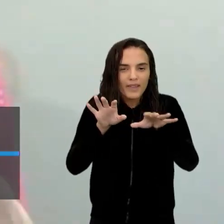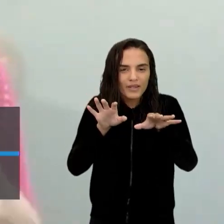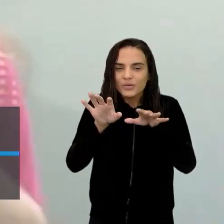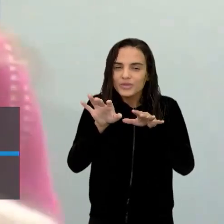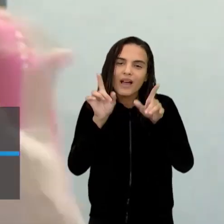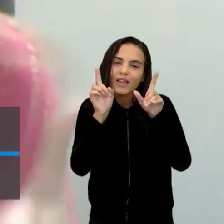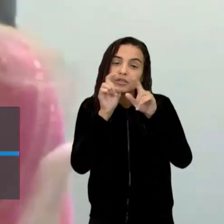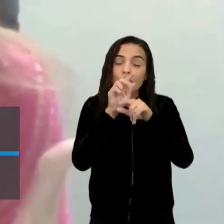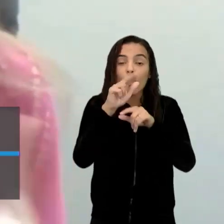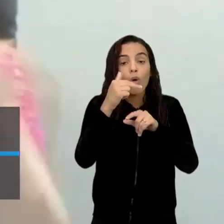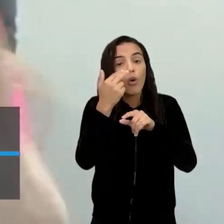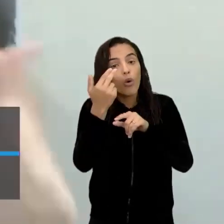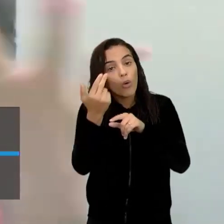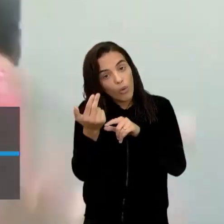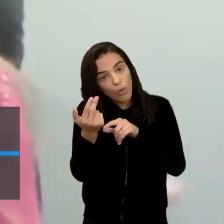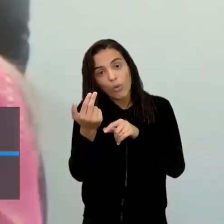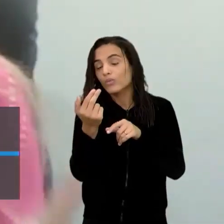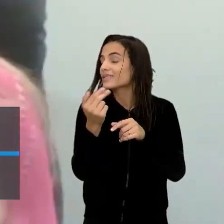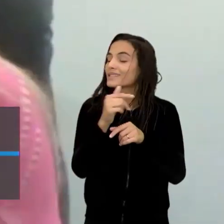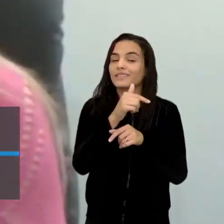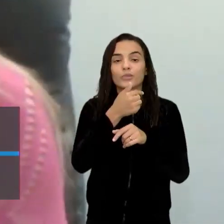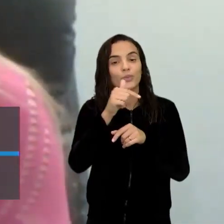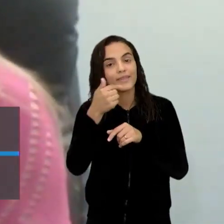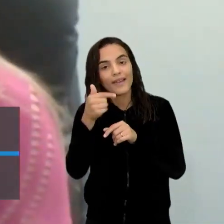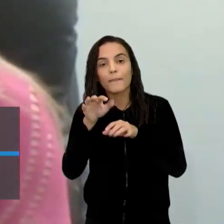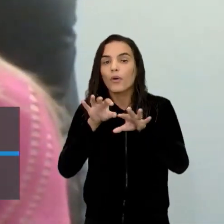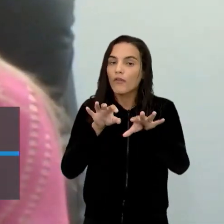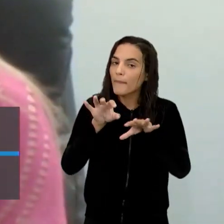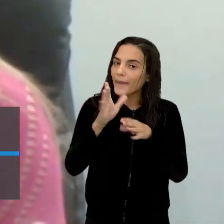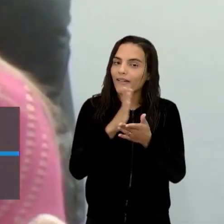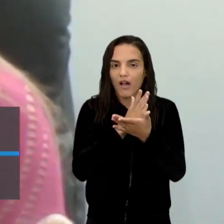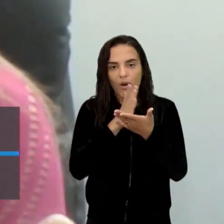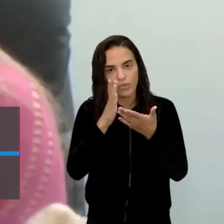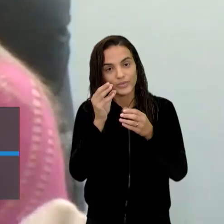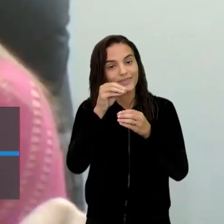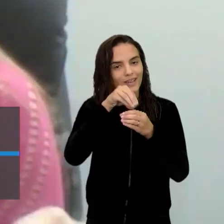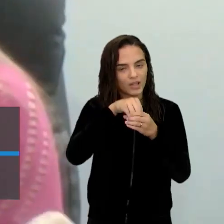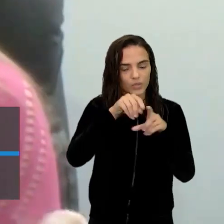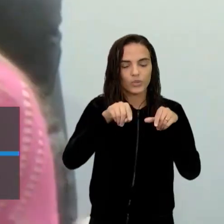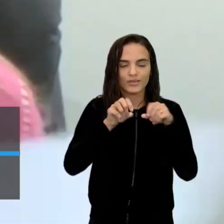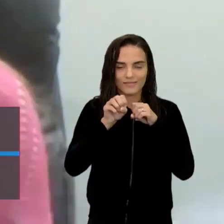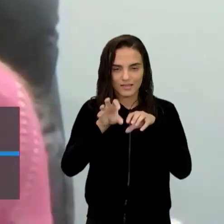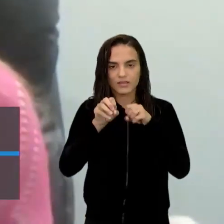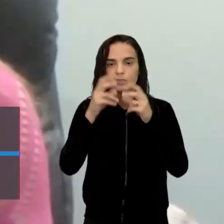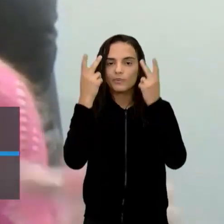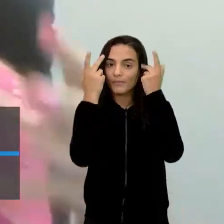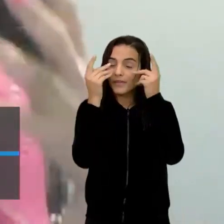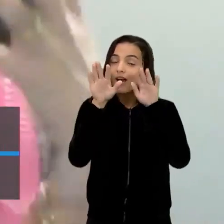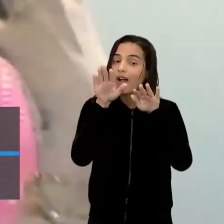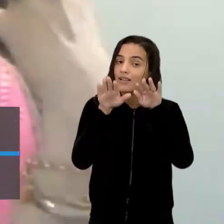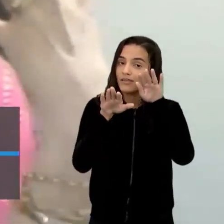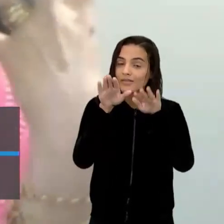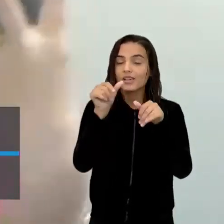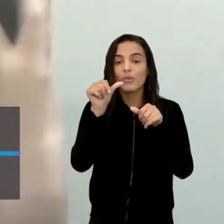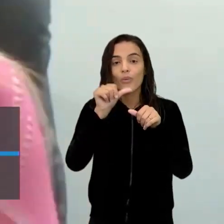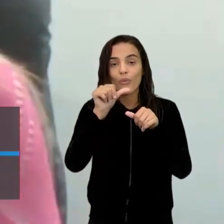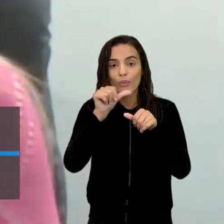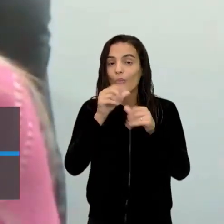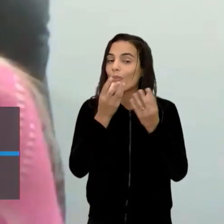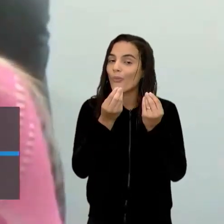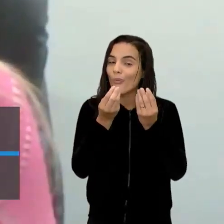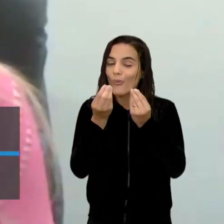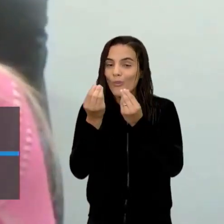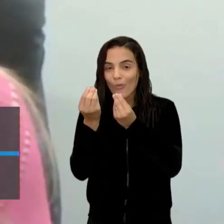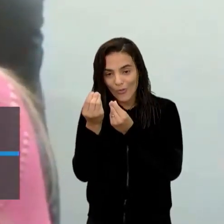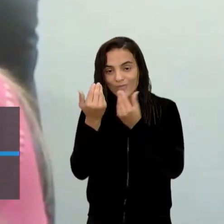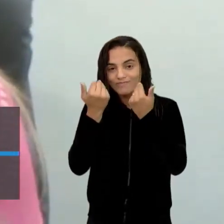movimentos ou não fazer alguns movimentos tão importantes dentro do ensino regular. E, às vezes, por ser ter um comprometimento